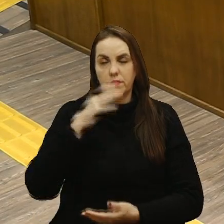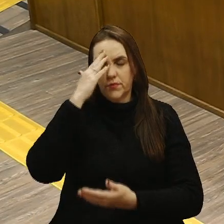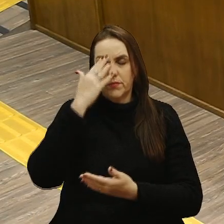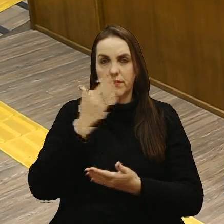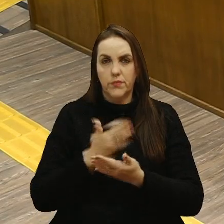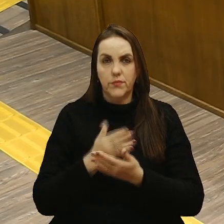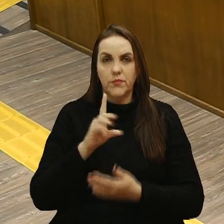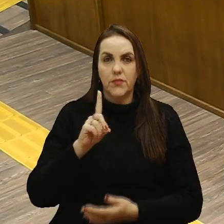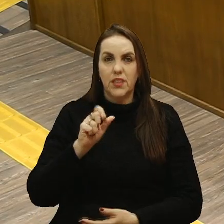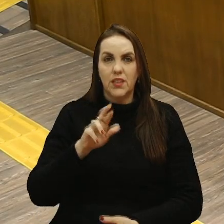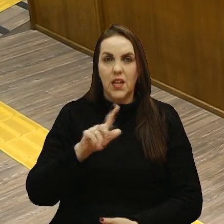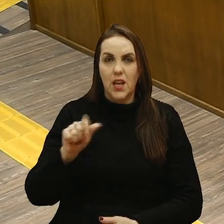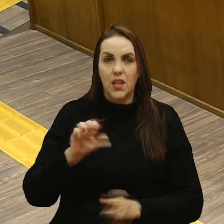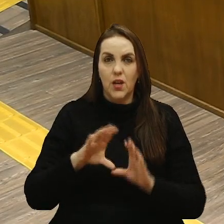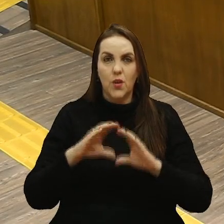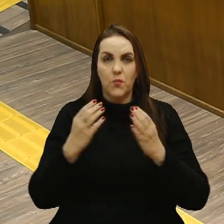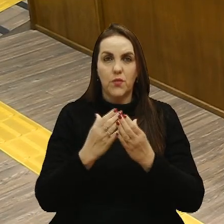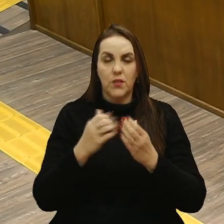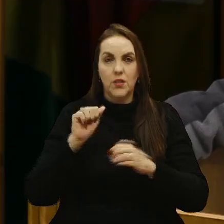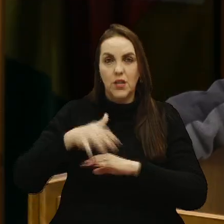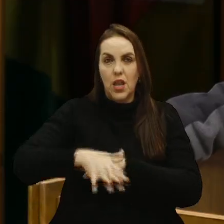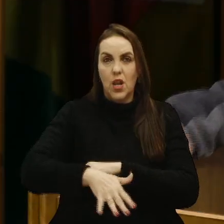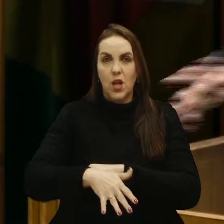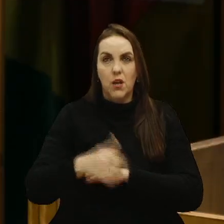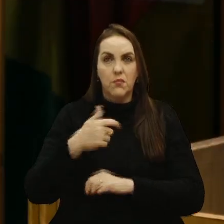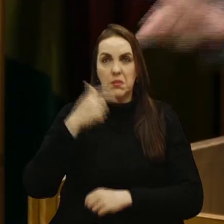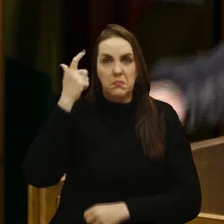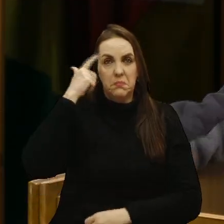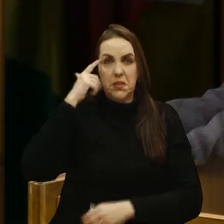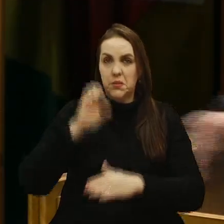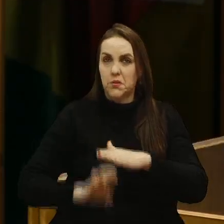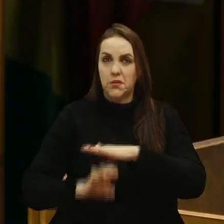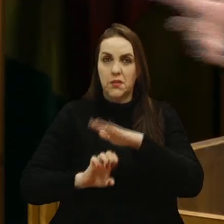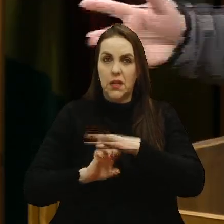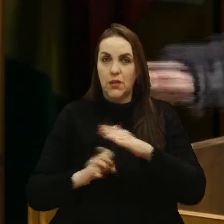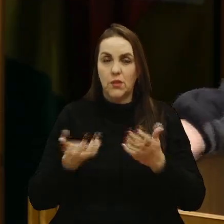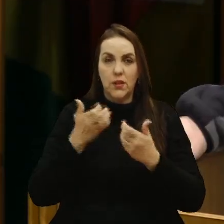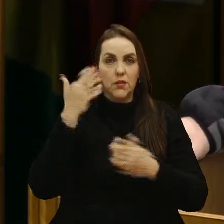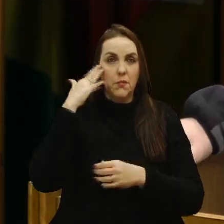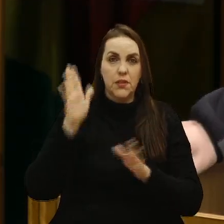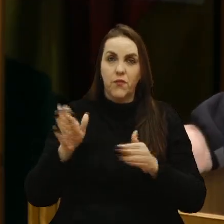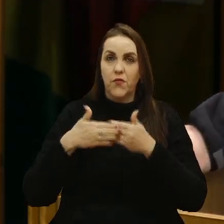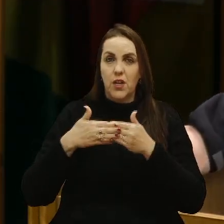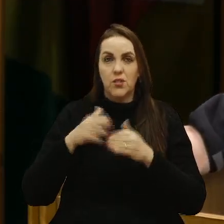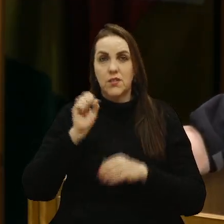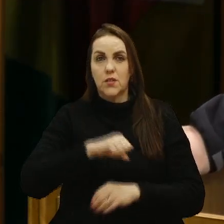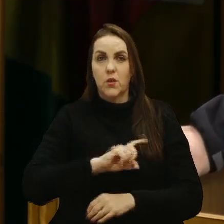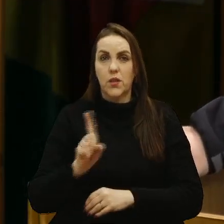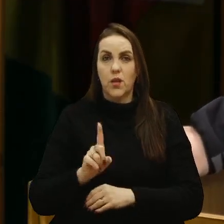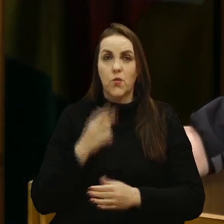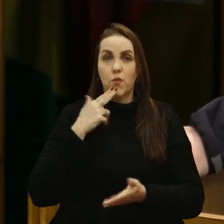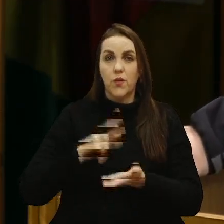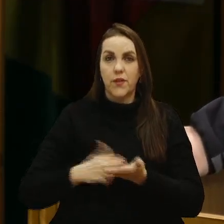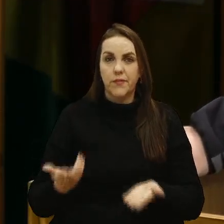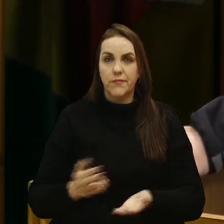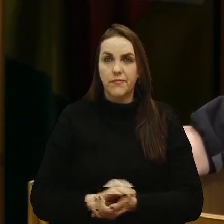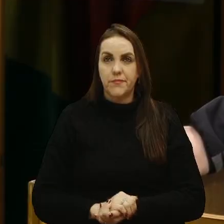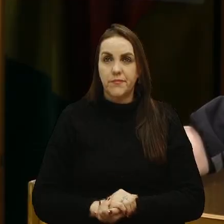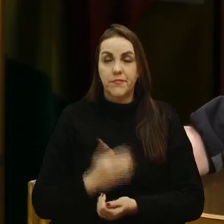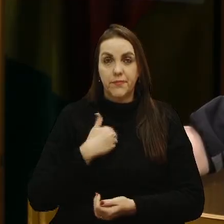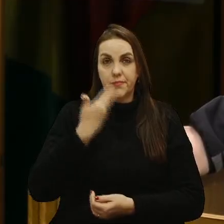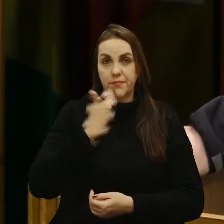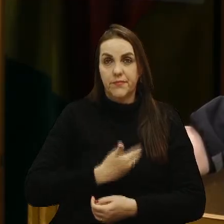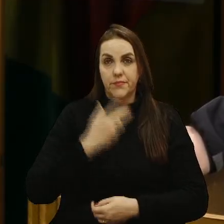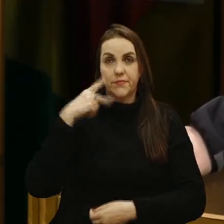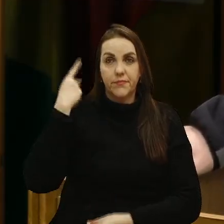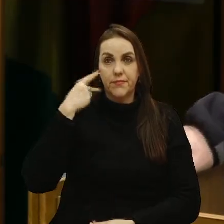Darla e a comunidade de Galópolis não estão muito preocupados sobre o que eu penso de Estado, né? Quer saber se vai fechar ou não o Correio. E embora eu seja um vereador